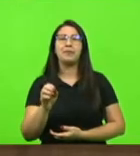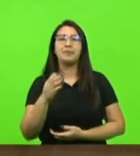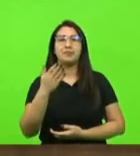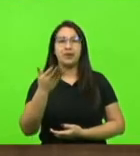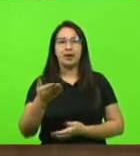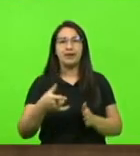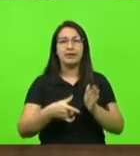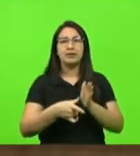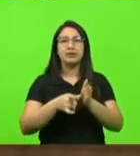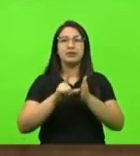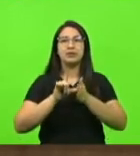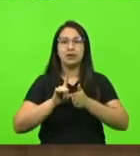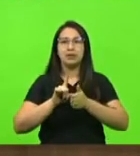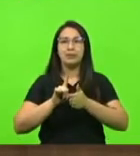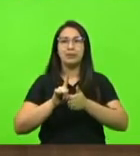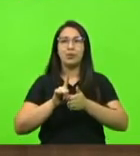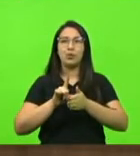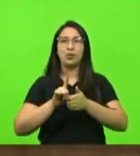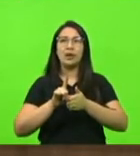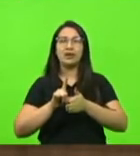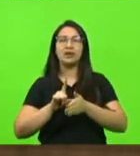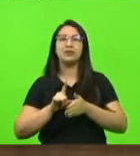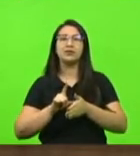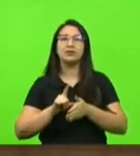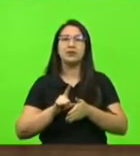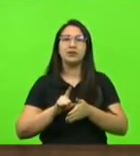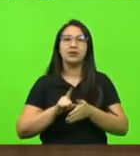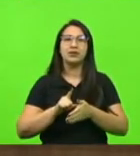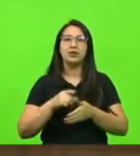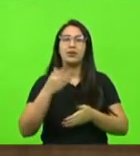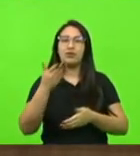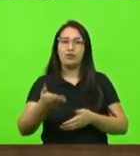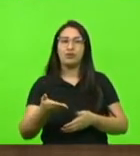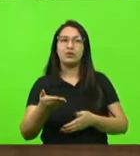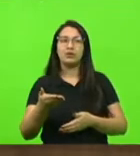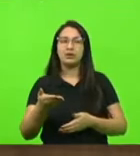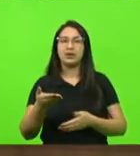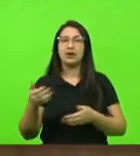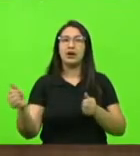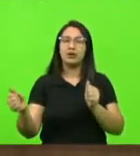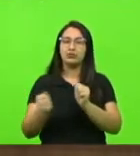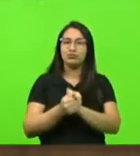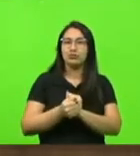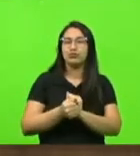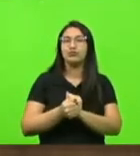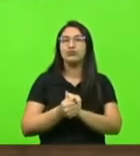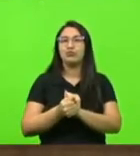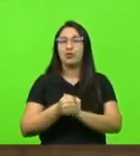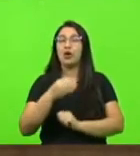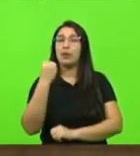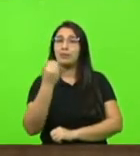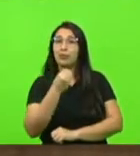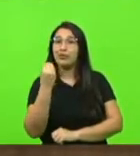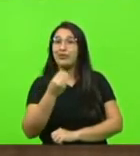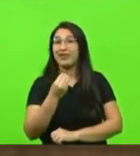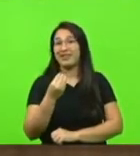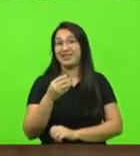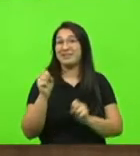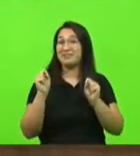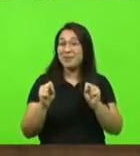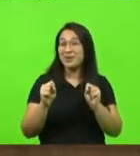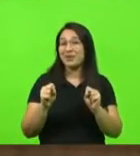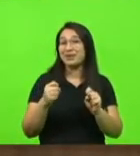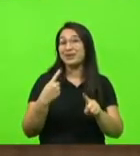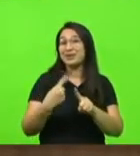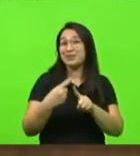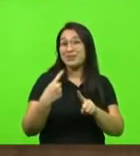antecederam, que seja profícua essa sua passagem por aqui. Aproveite bem, porque isso é só um tira-gosto.